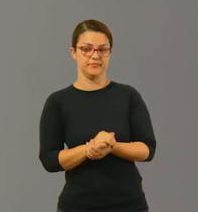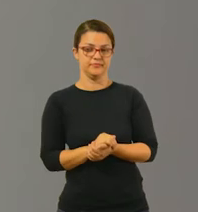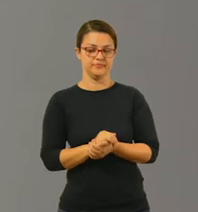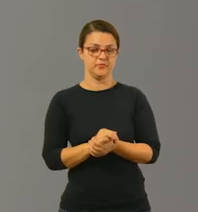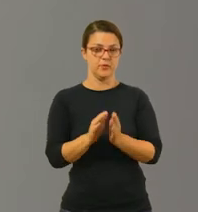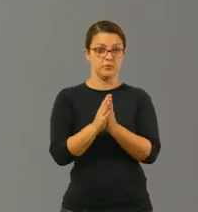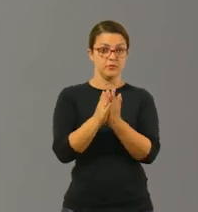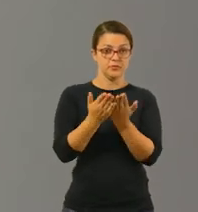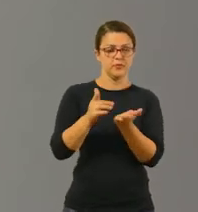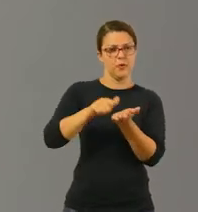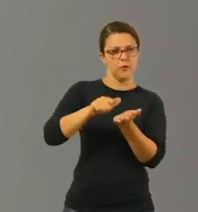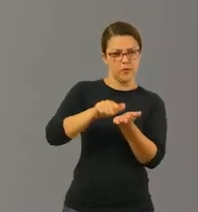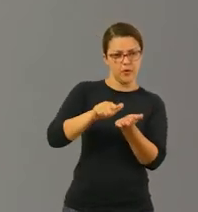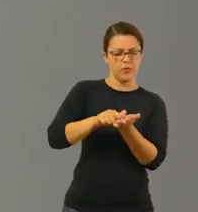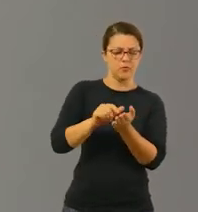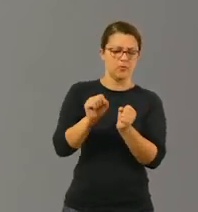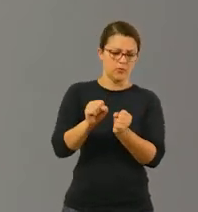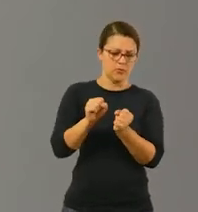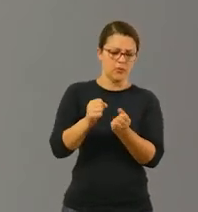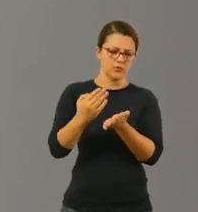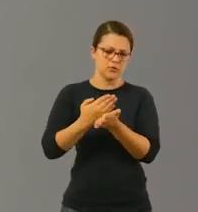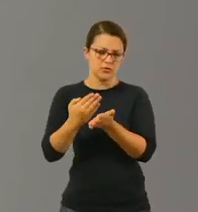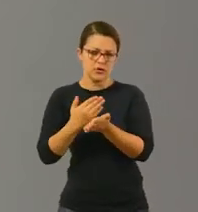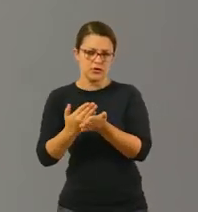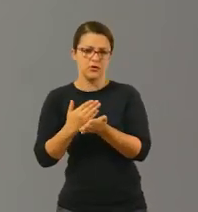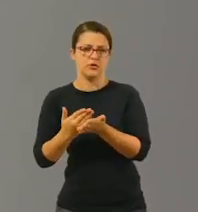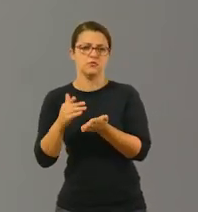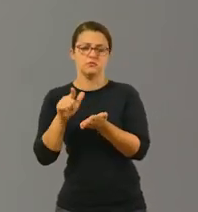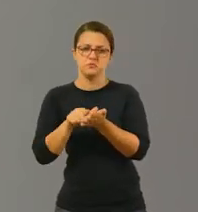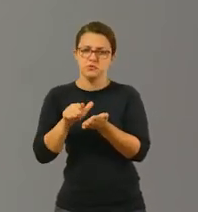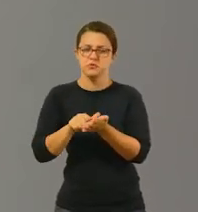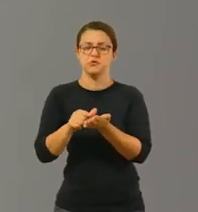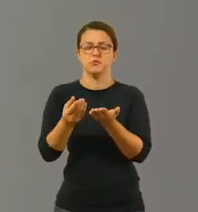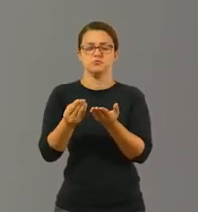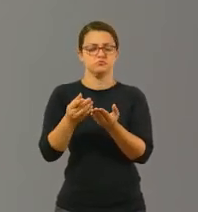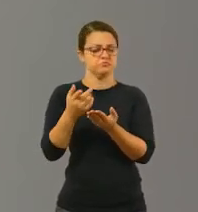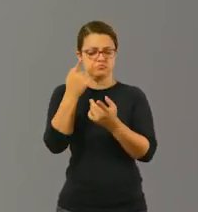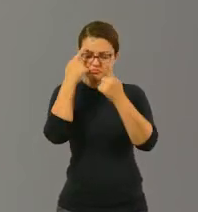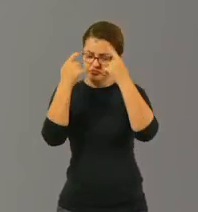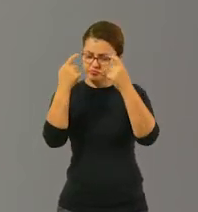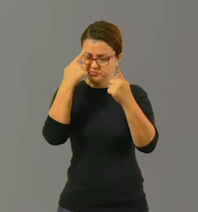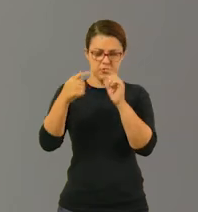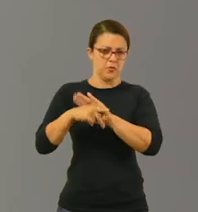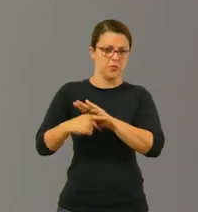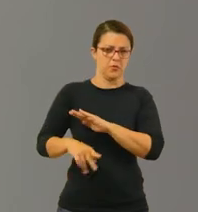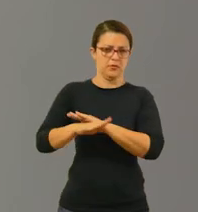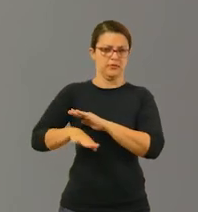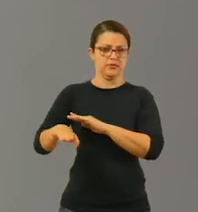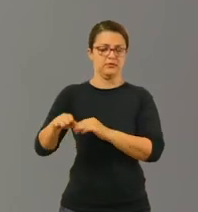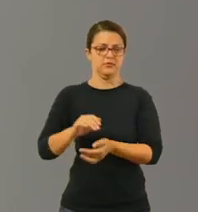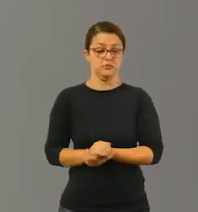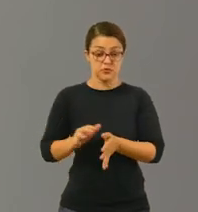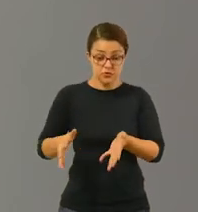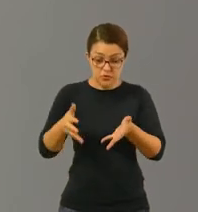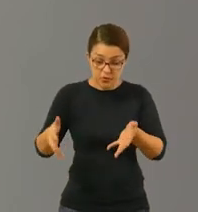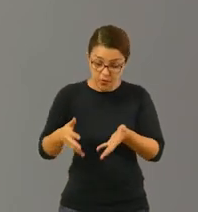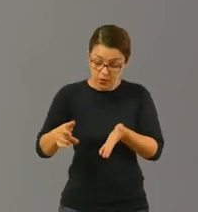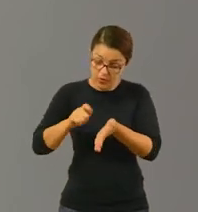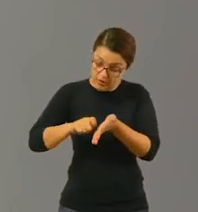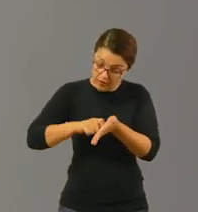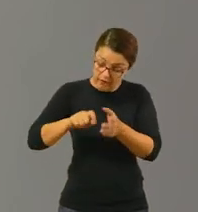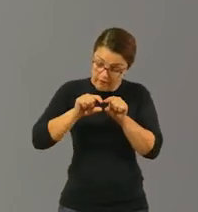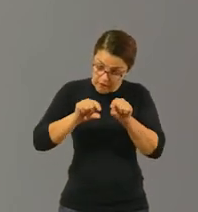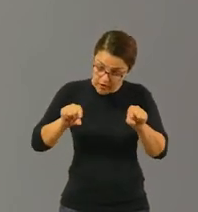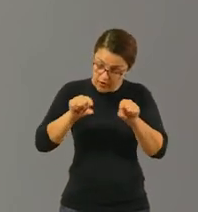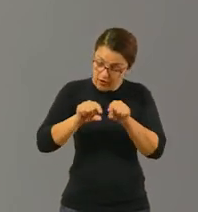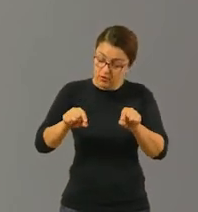que a criança esteja com saudade. O cartão você pode confeccionar num sulfite, numa folha de caderno, é de acordo